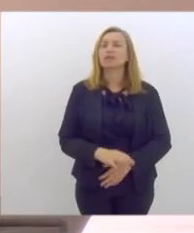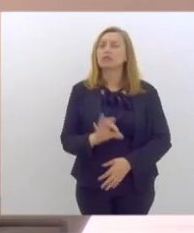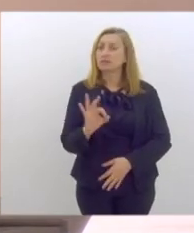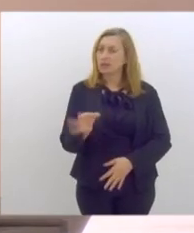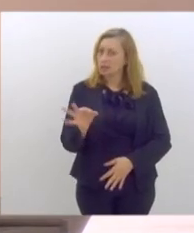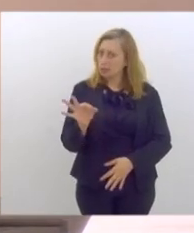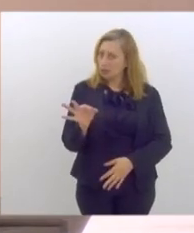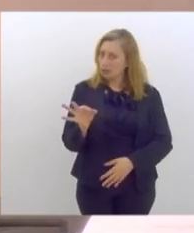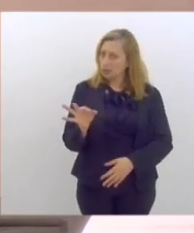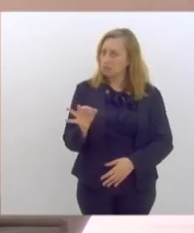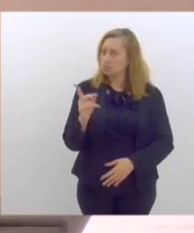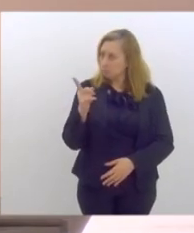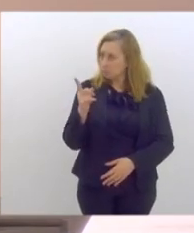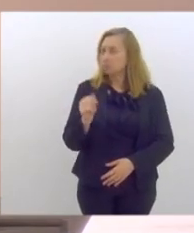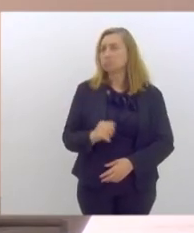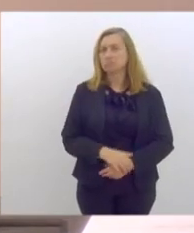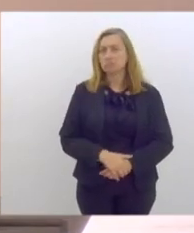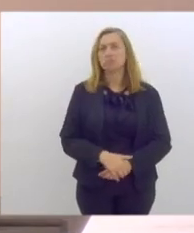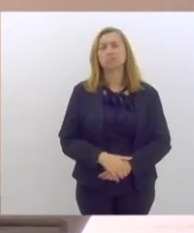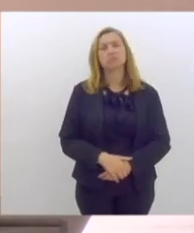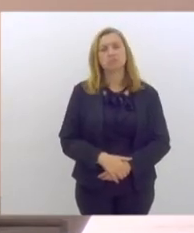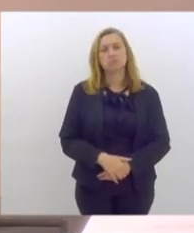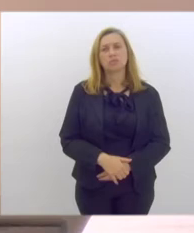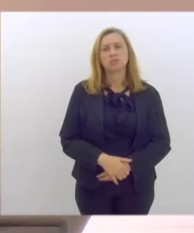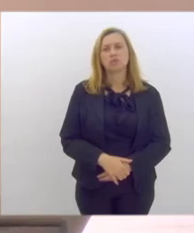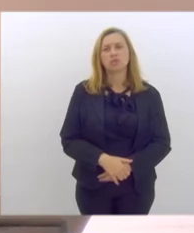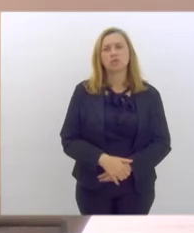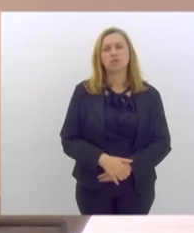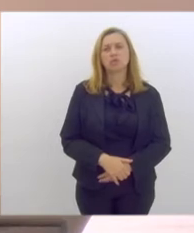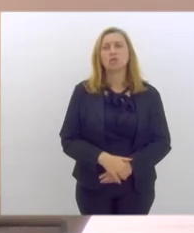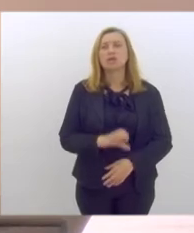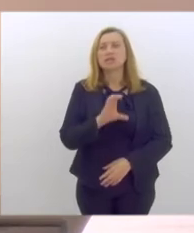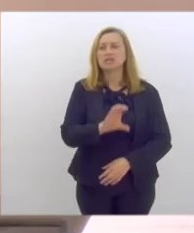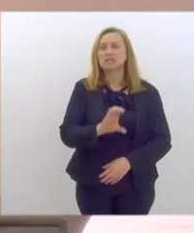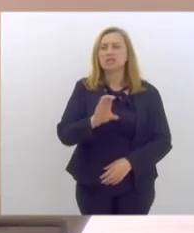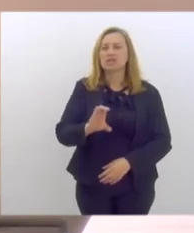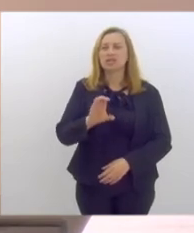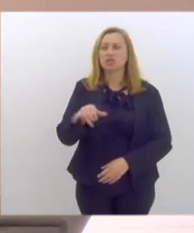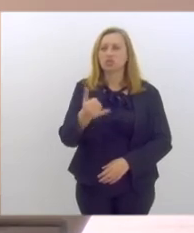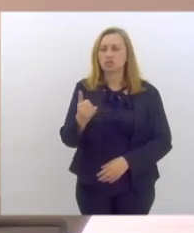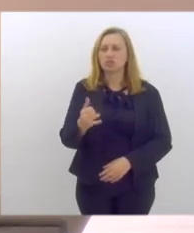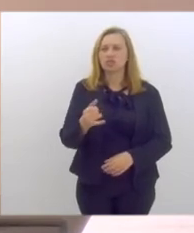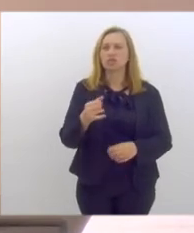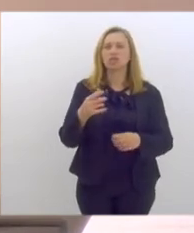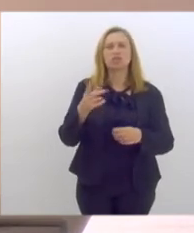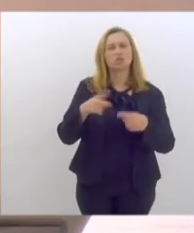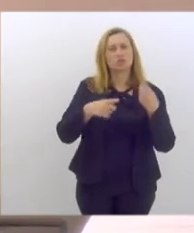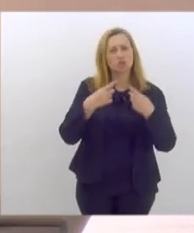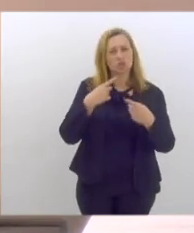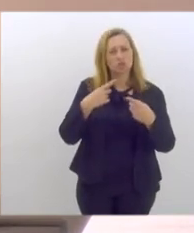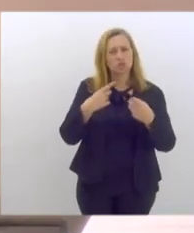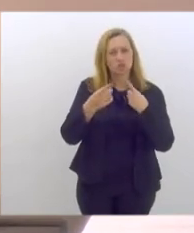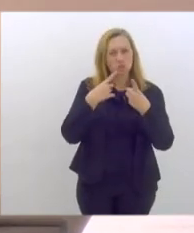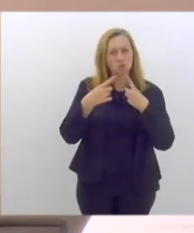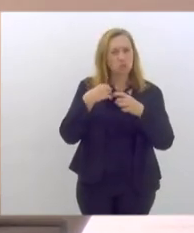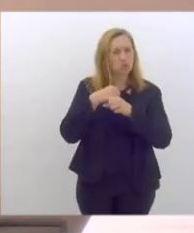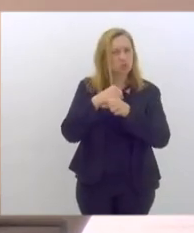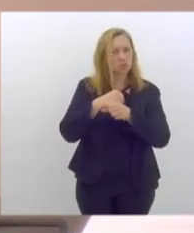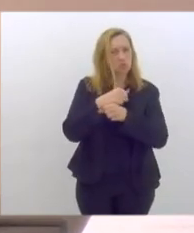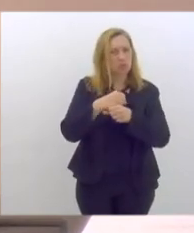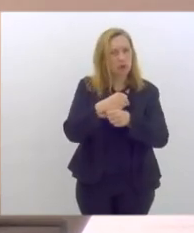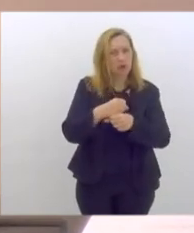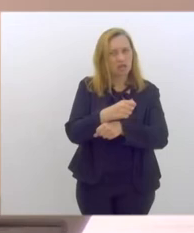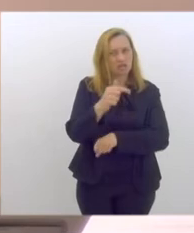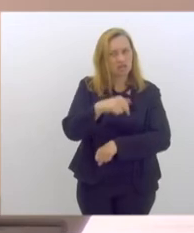absolutamente certo o que a ccj já discutiu há muito tempo aqui é